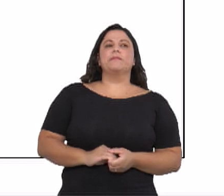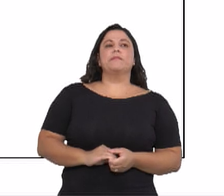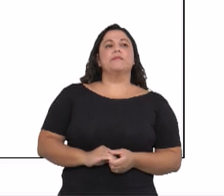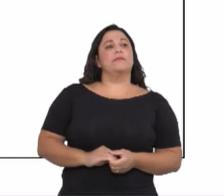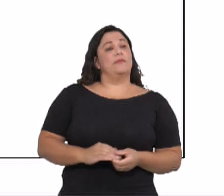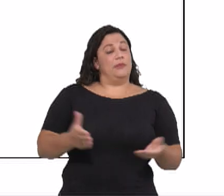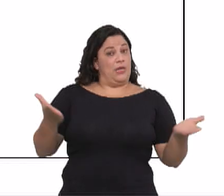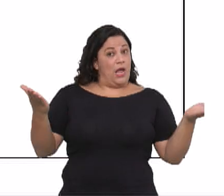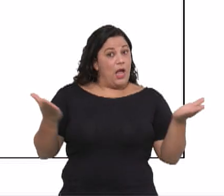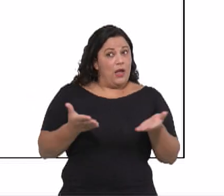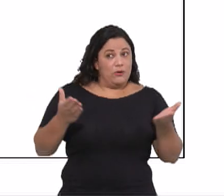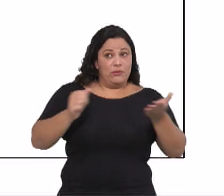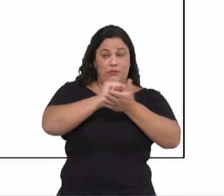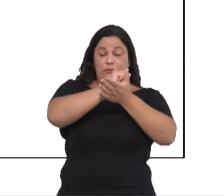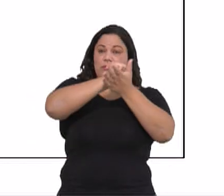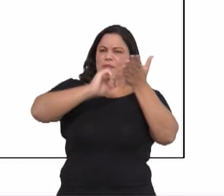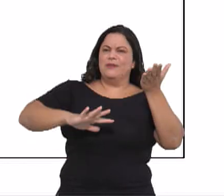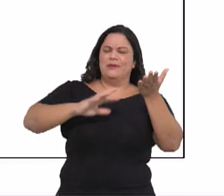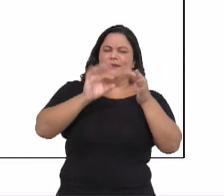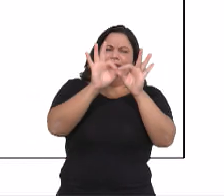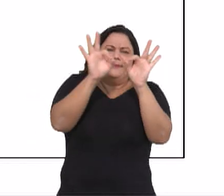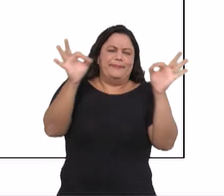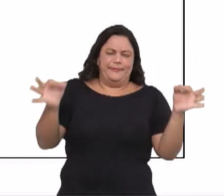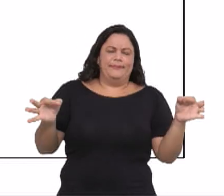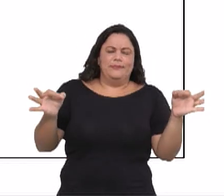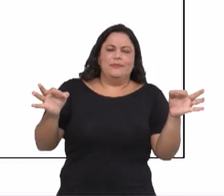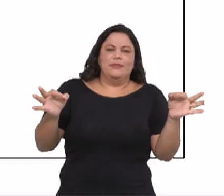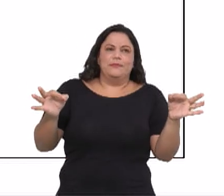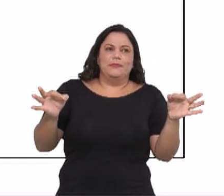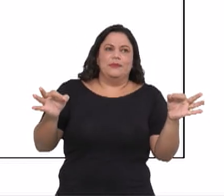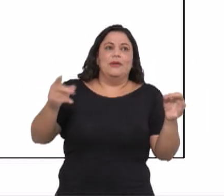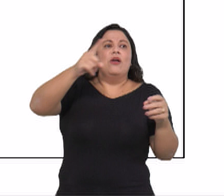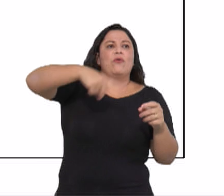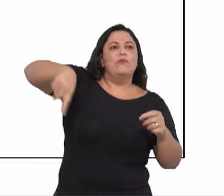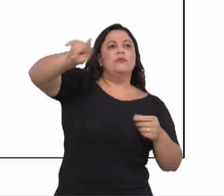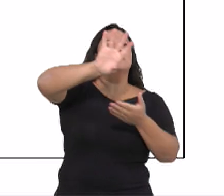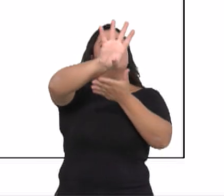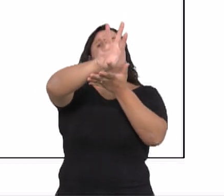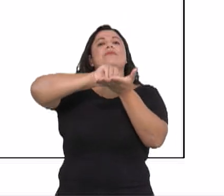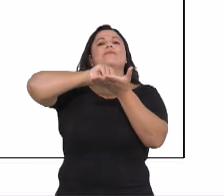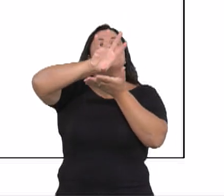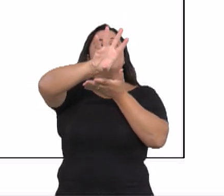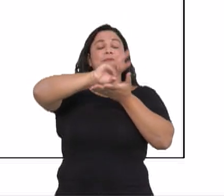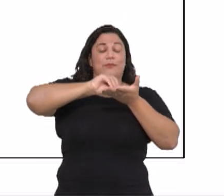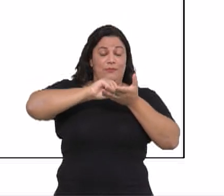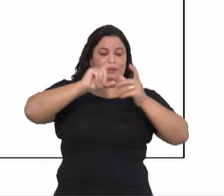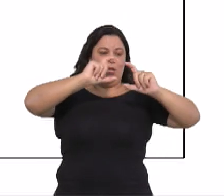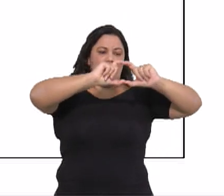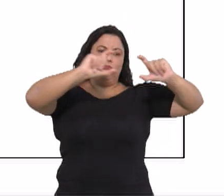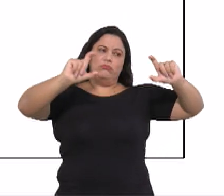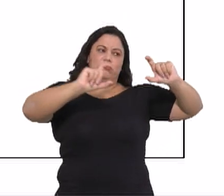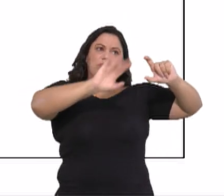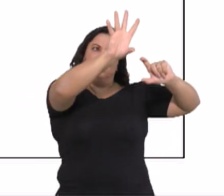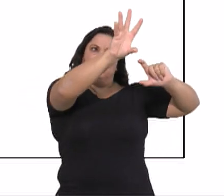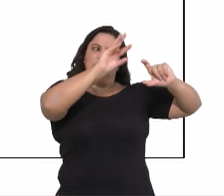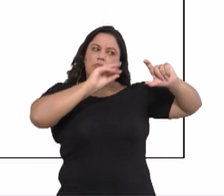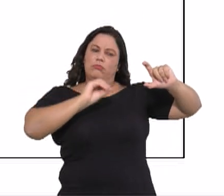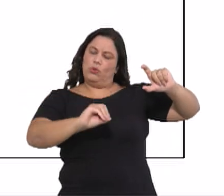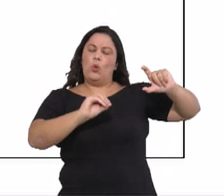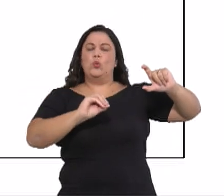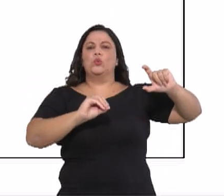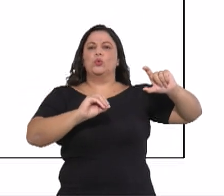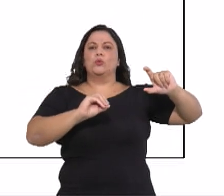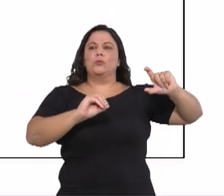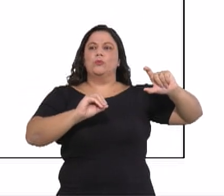Agora nós vamos fazer uma atividade bem simples. Você vai copiar um trecho do texto e retirar todos